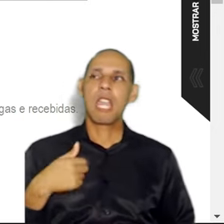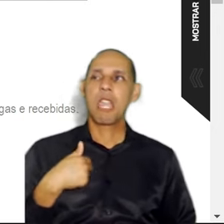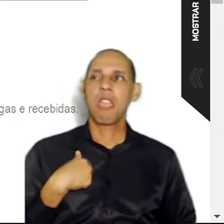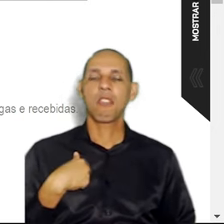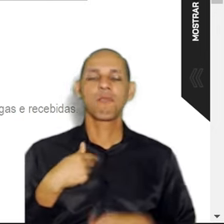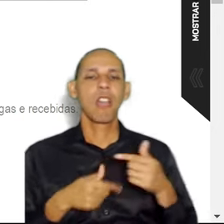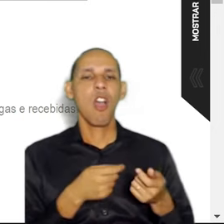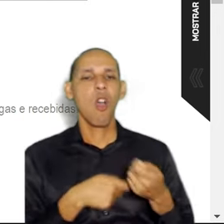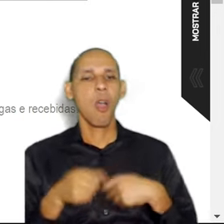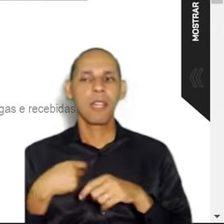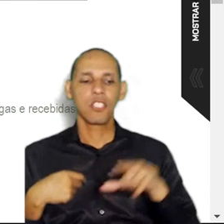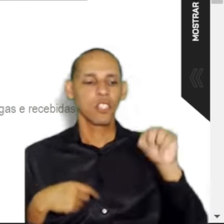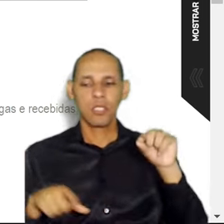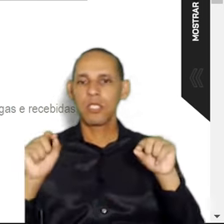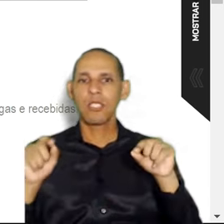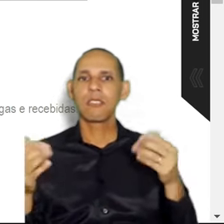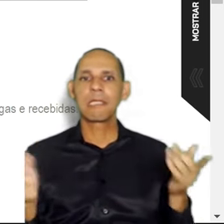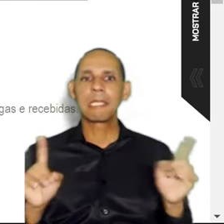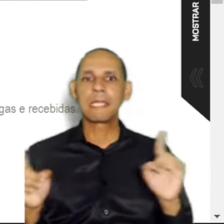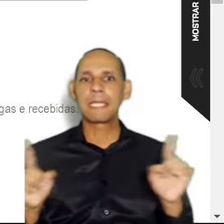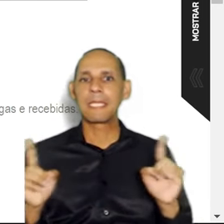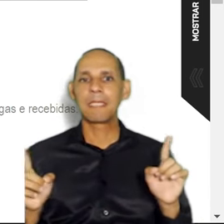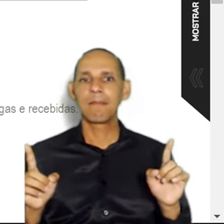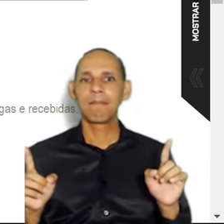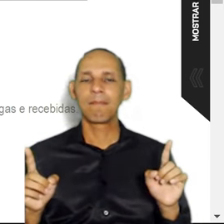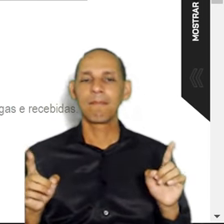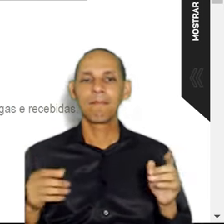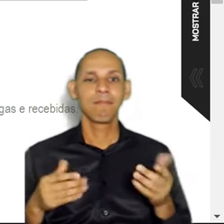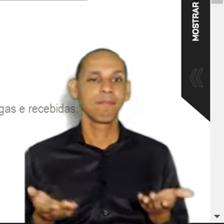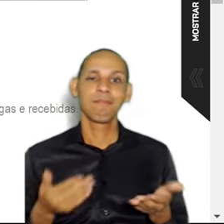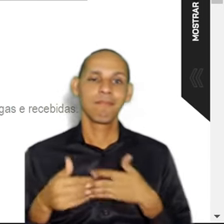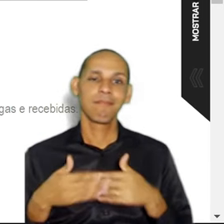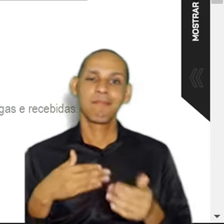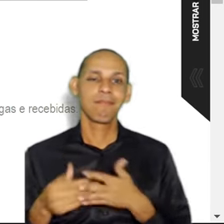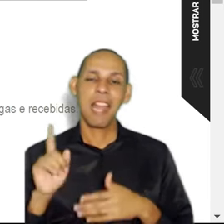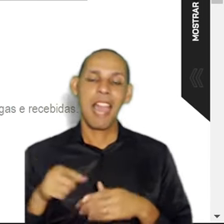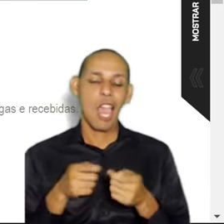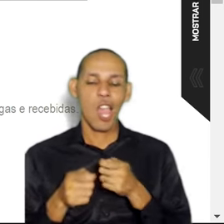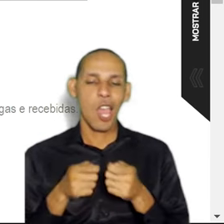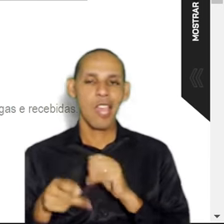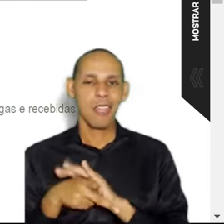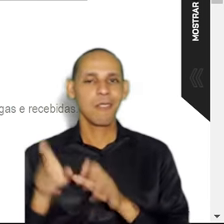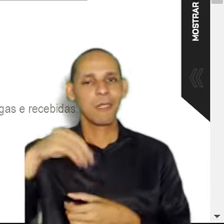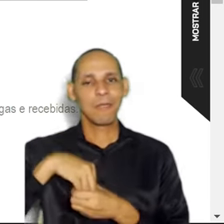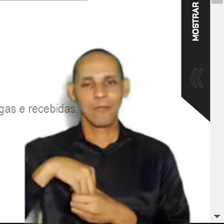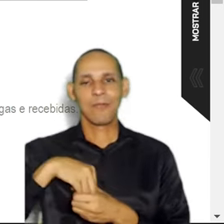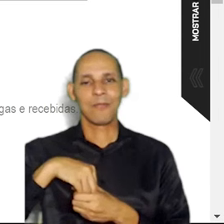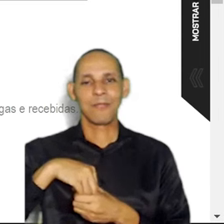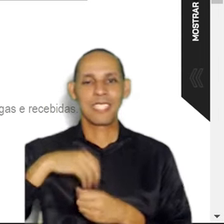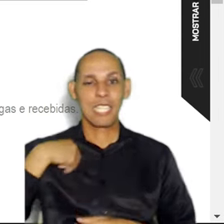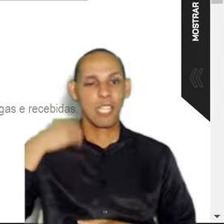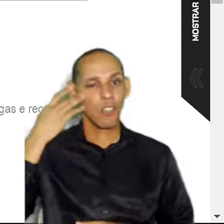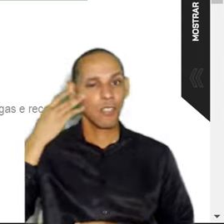comércio eu tenho que selecionar esse aqui ou esse aqui prestador de serviço e mail tanto faz isso aqui é um controle que eles têm lá interno